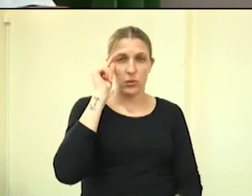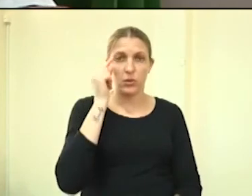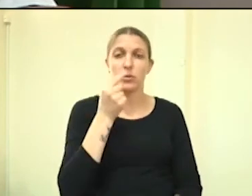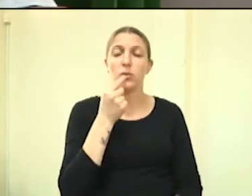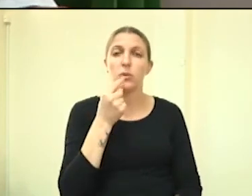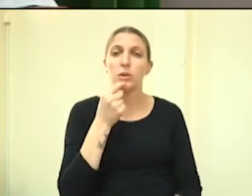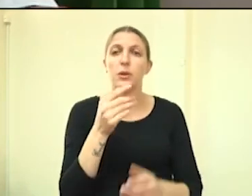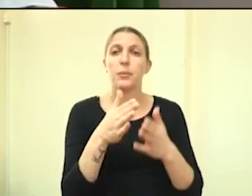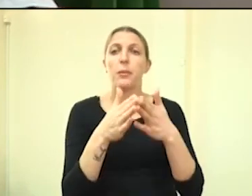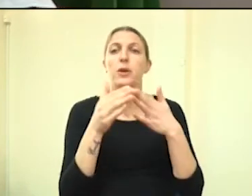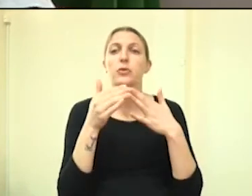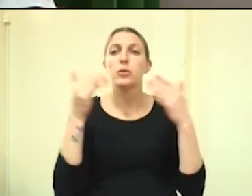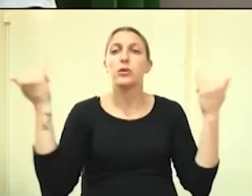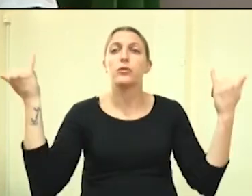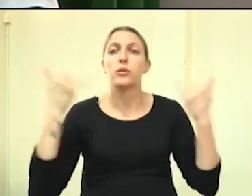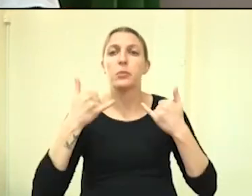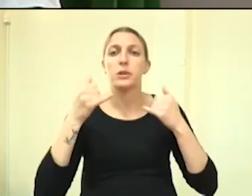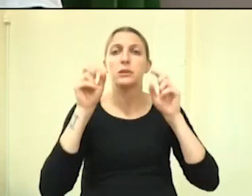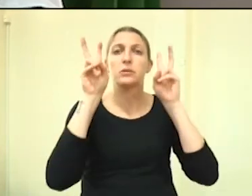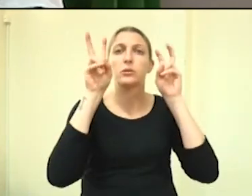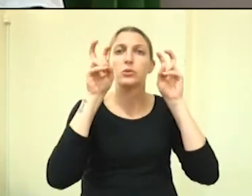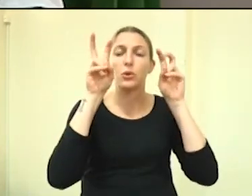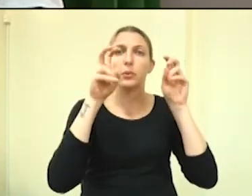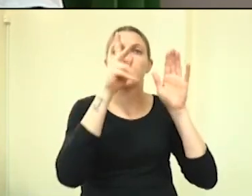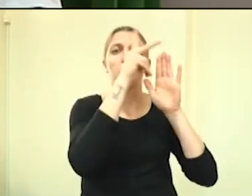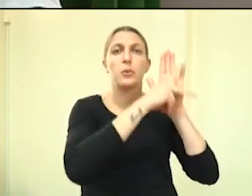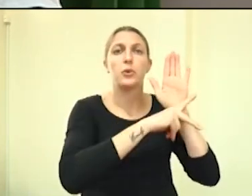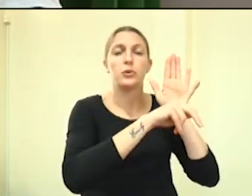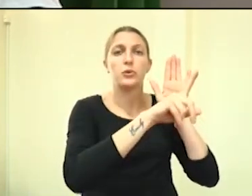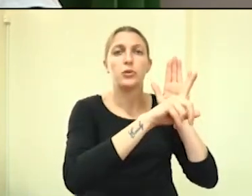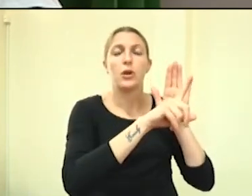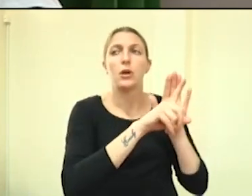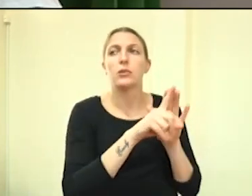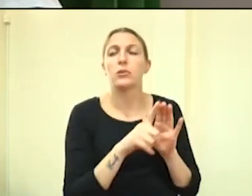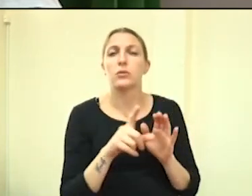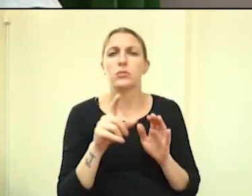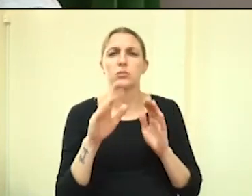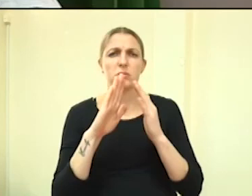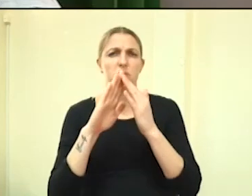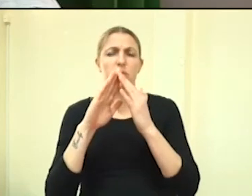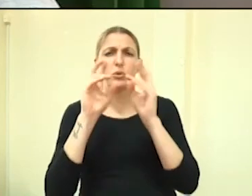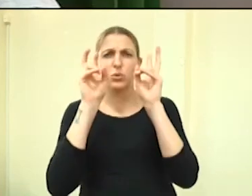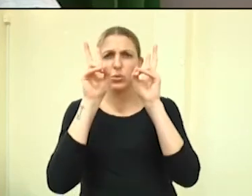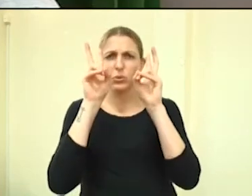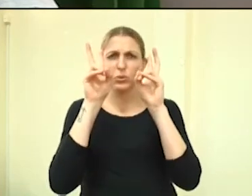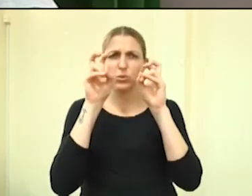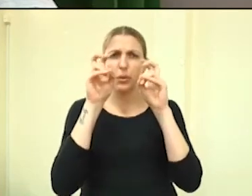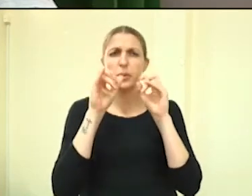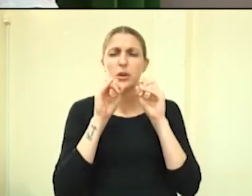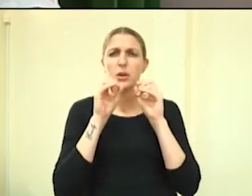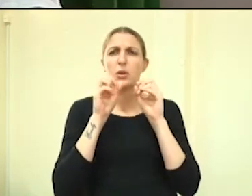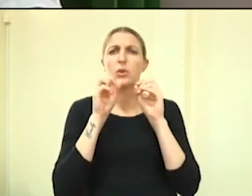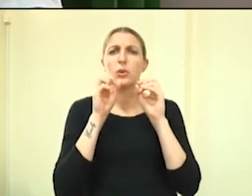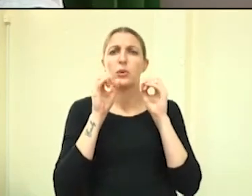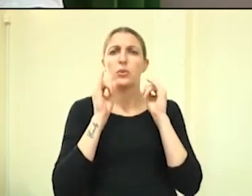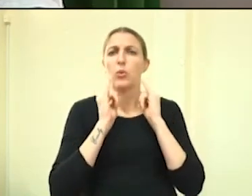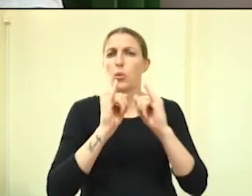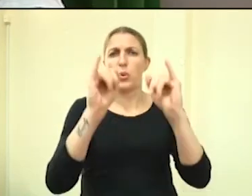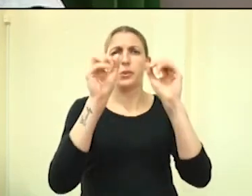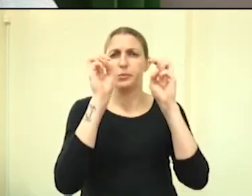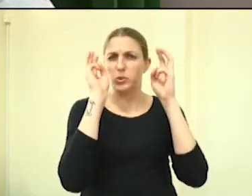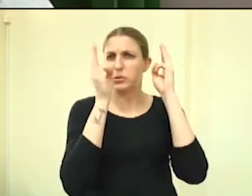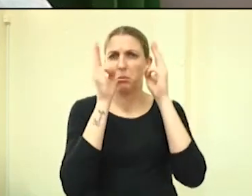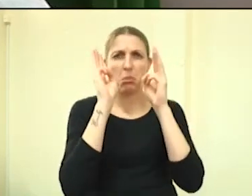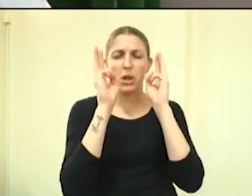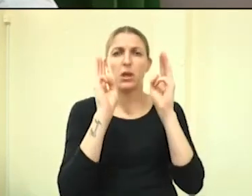de informação sobre o projeto do Luiz Badalotti dos transportes escolares. Nós